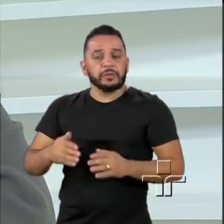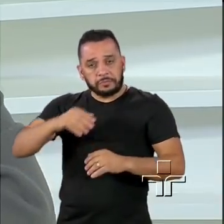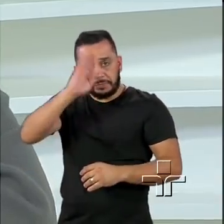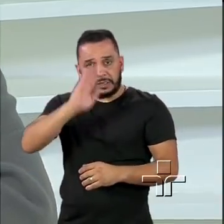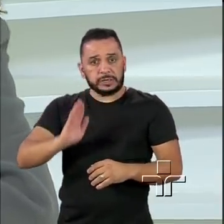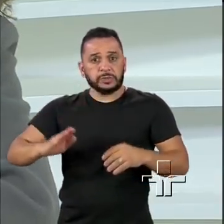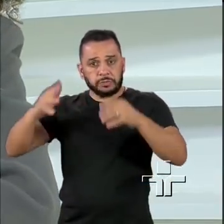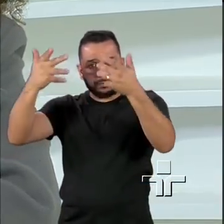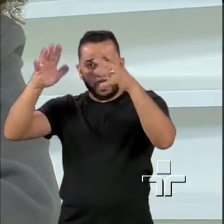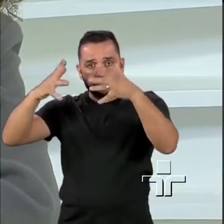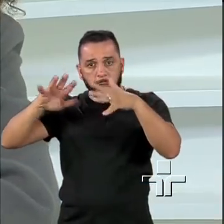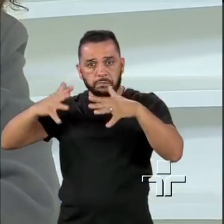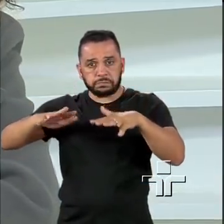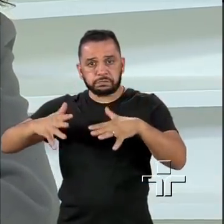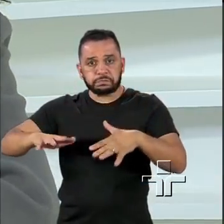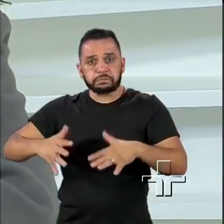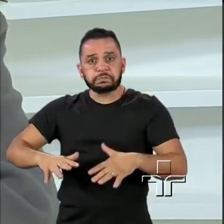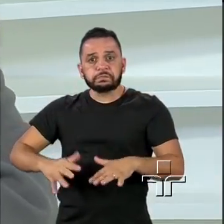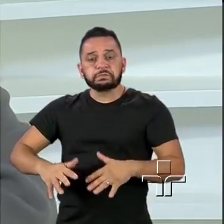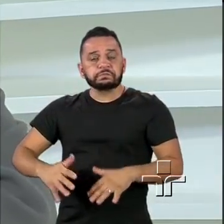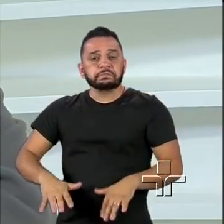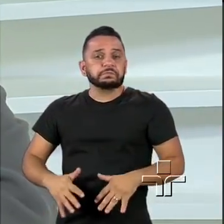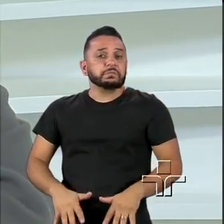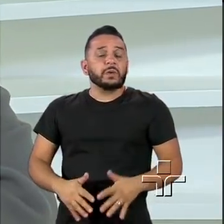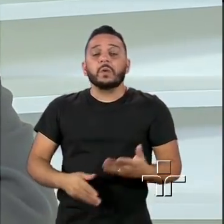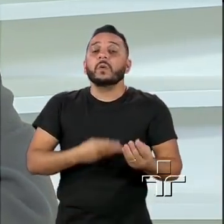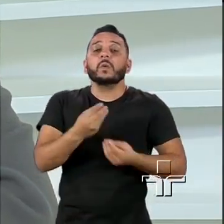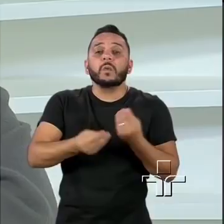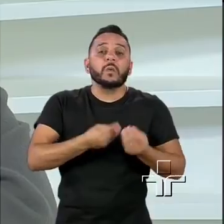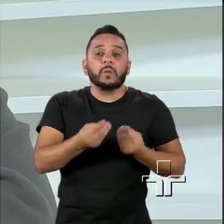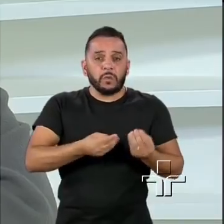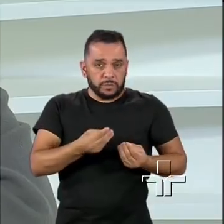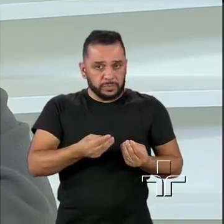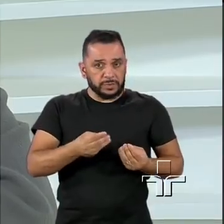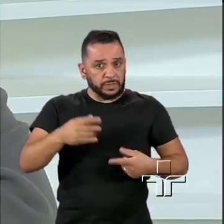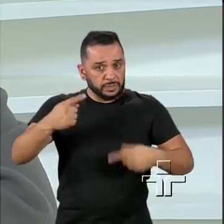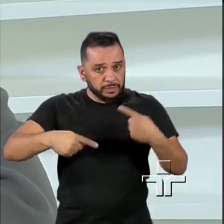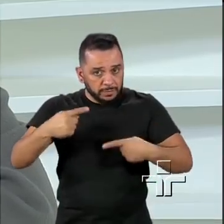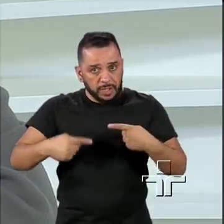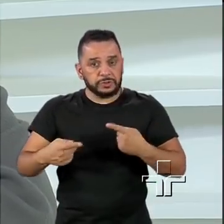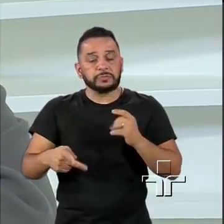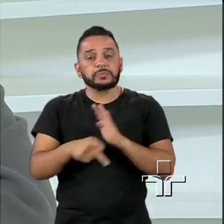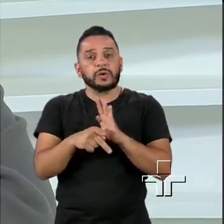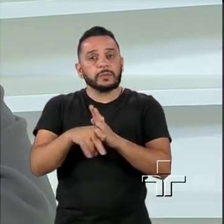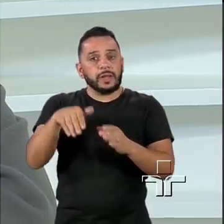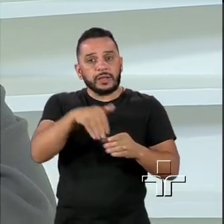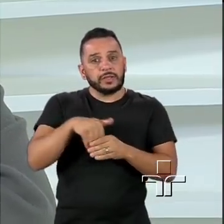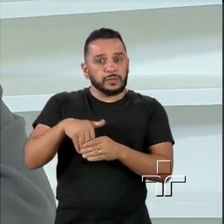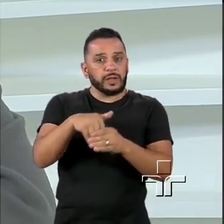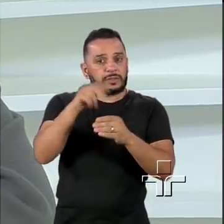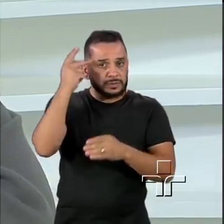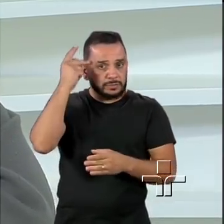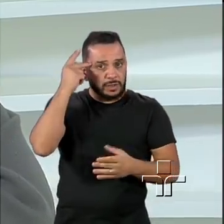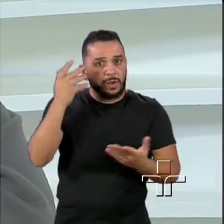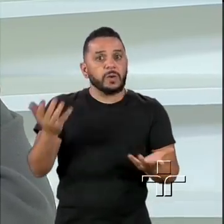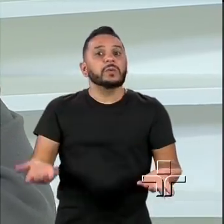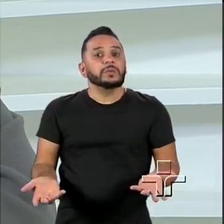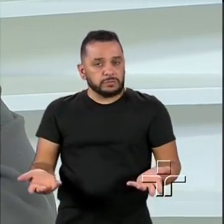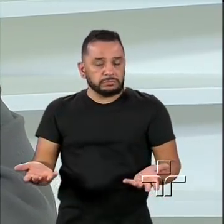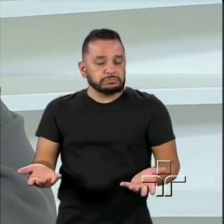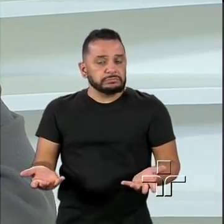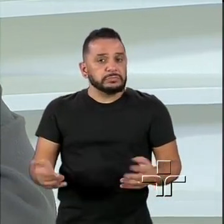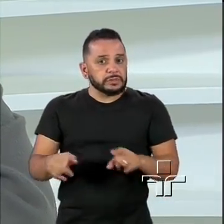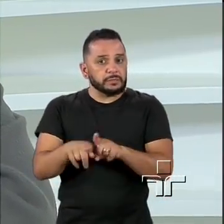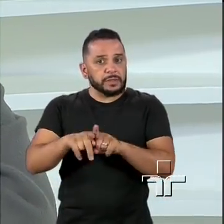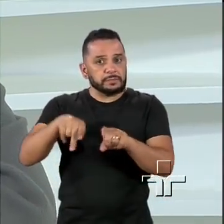listou aqui, e como é que se colocaria isso na perspectiva do debate eleitoral em São Paulo em particular, mas no conjunto do